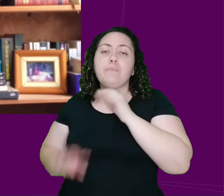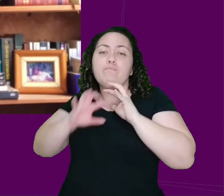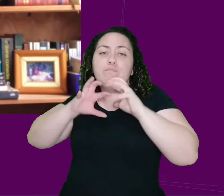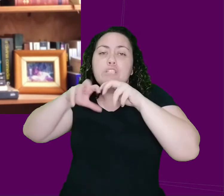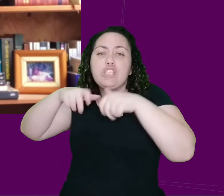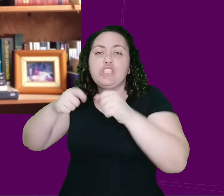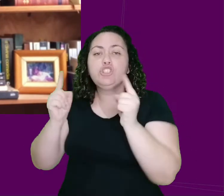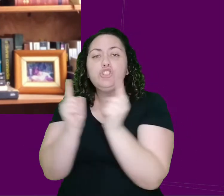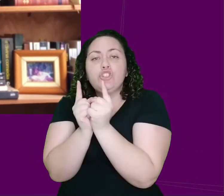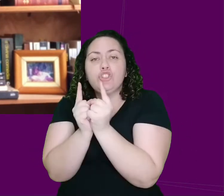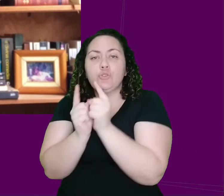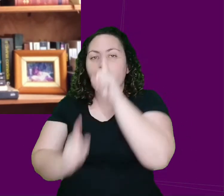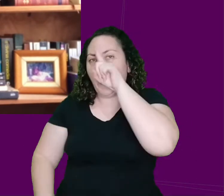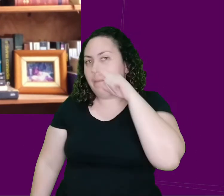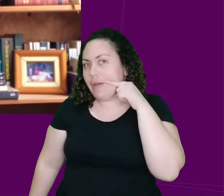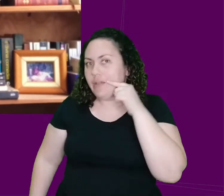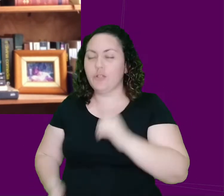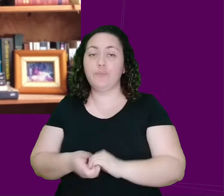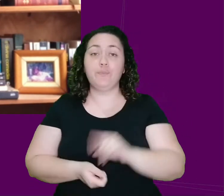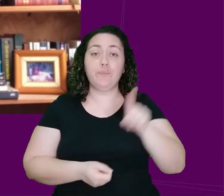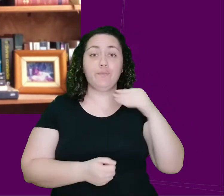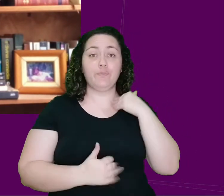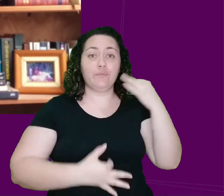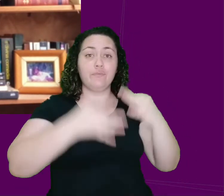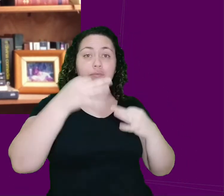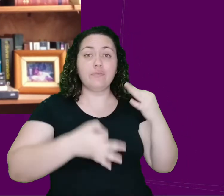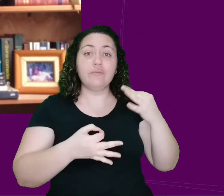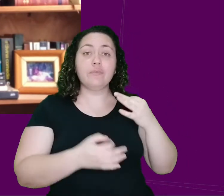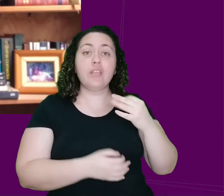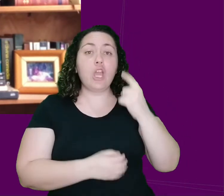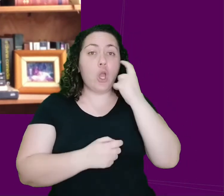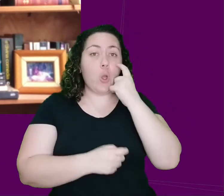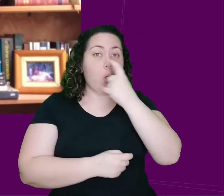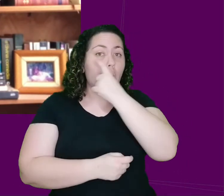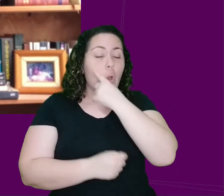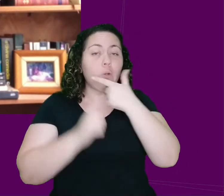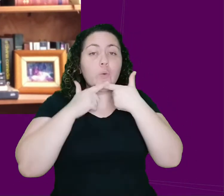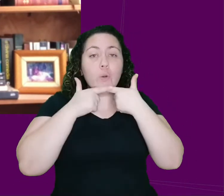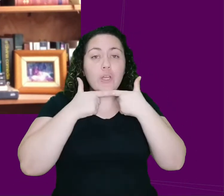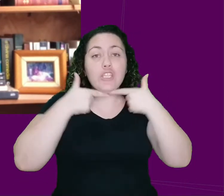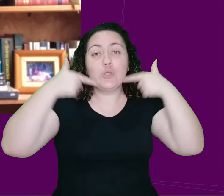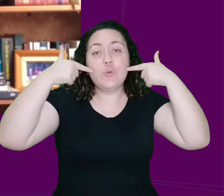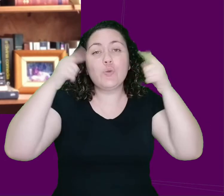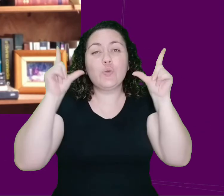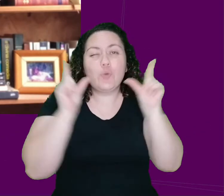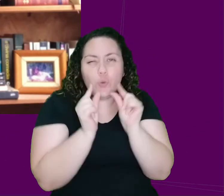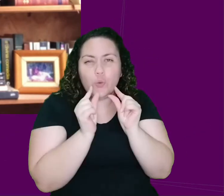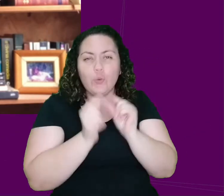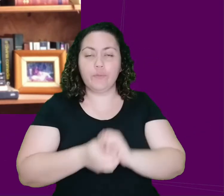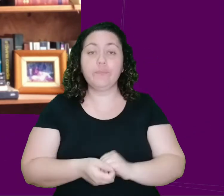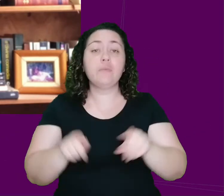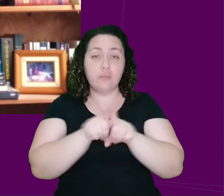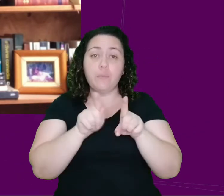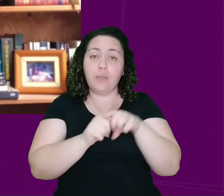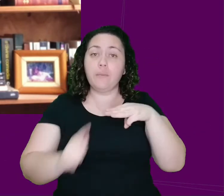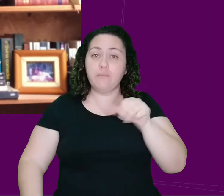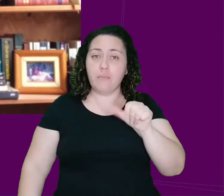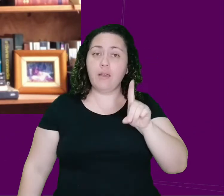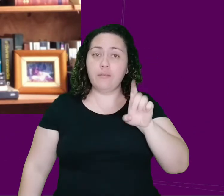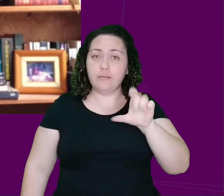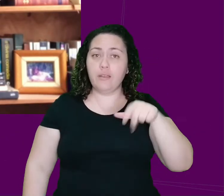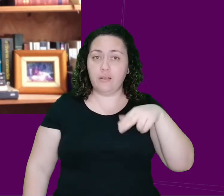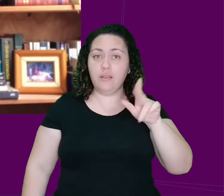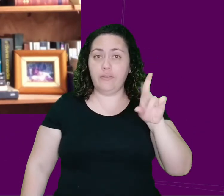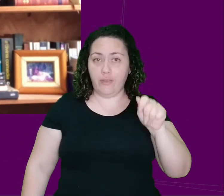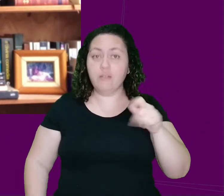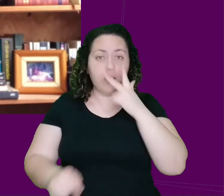Dr. Magalhães, o seu quase futuro sogro, possui olhinhos risonhos. Madalena também é descrita por diminutivos.